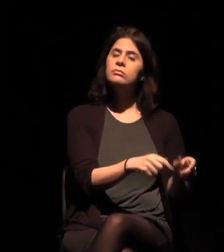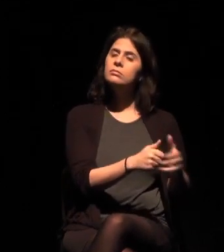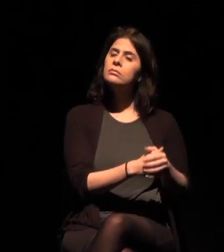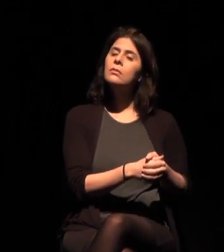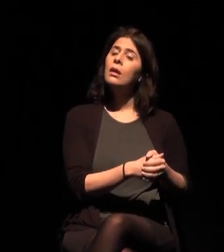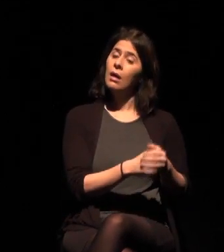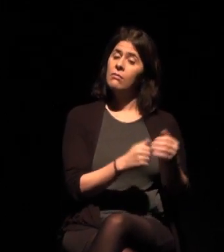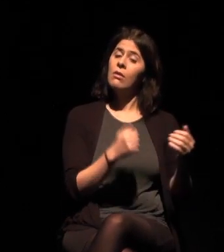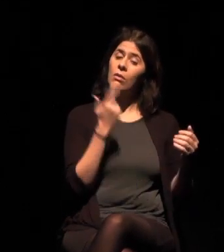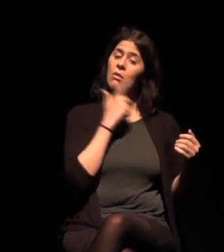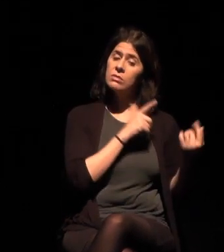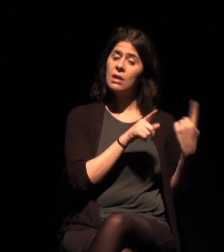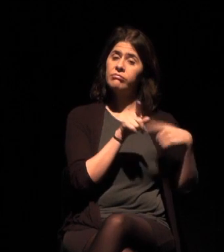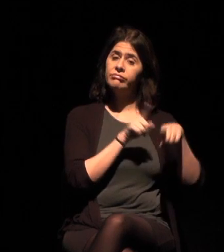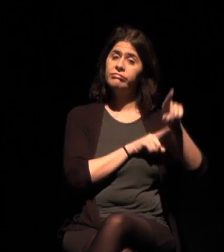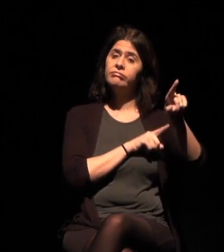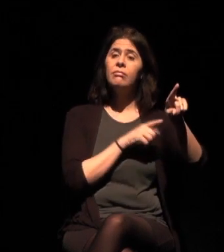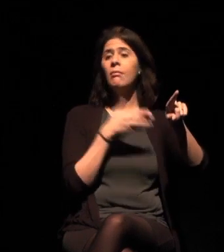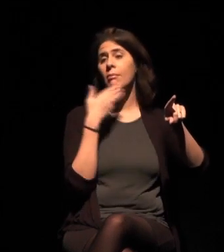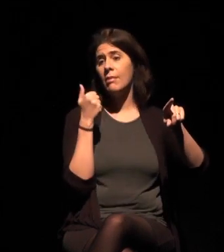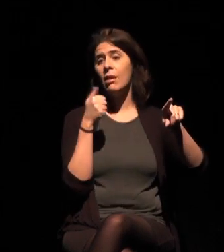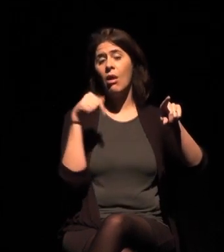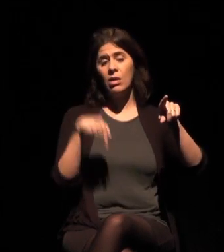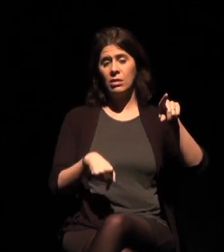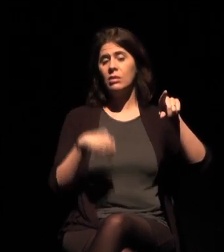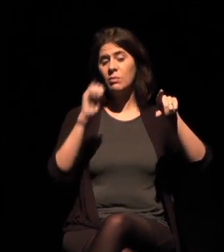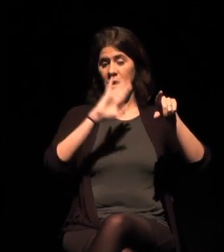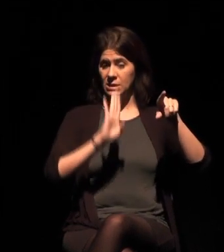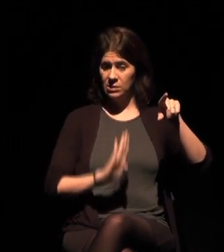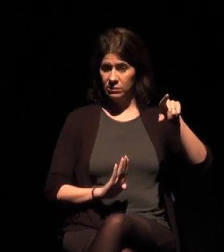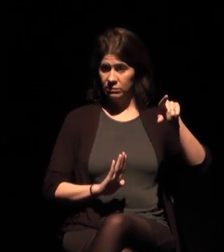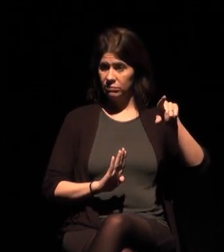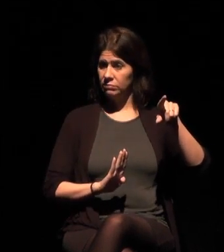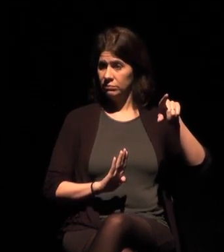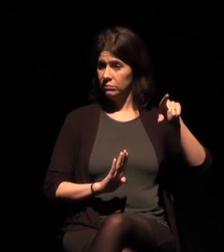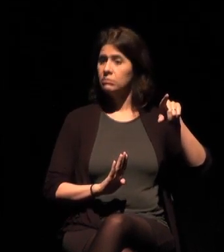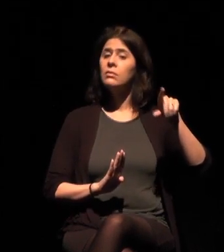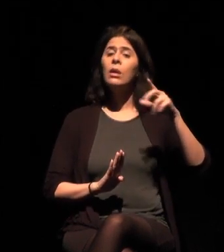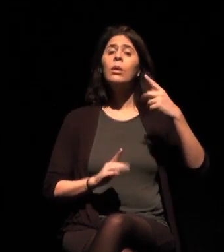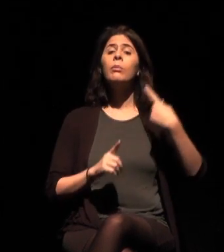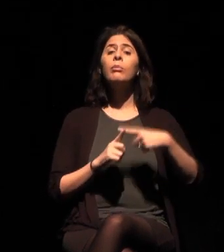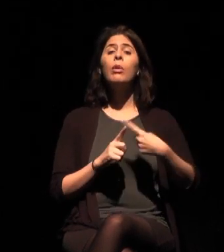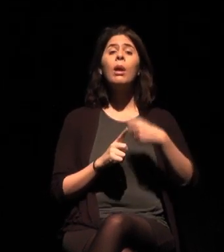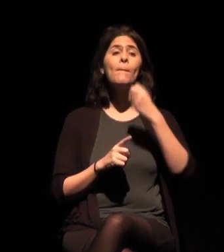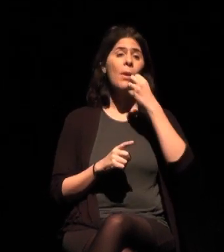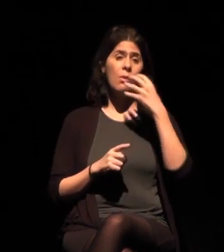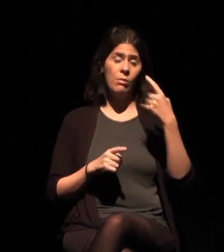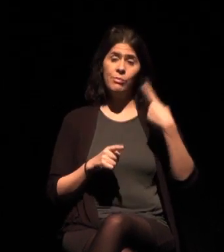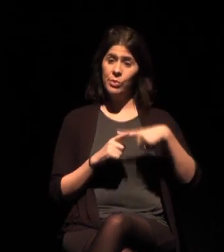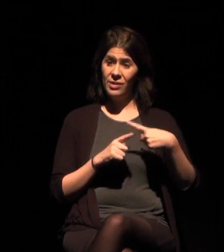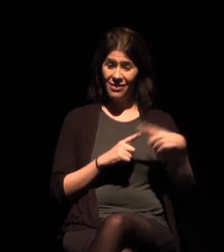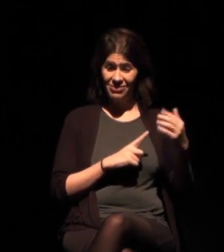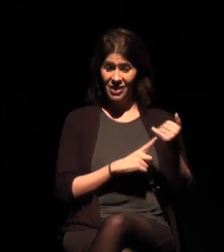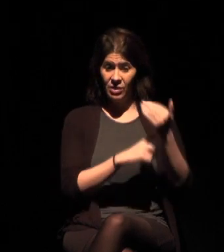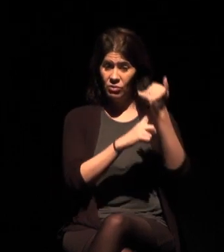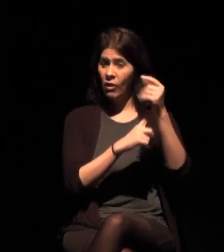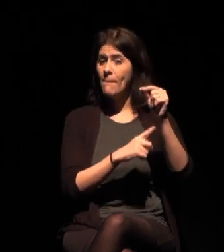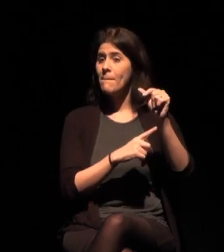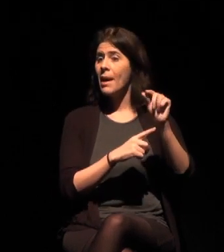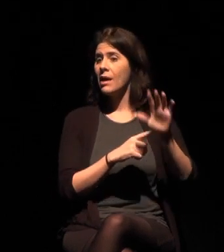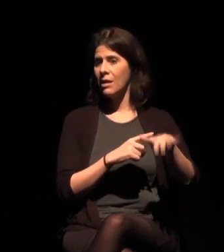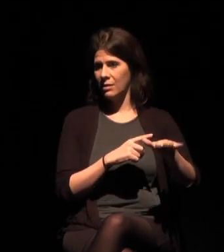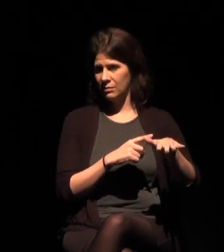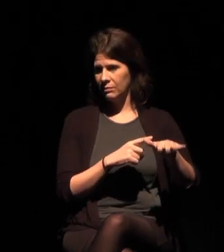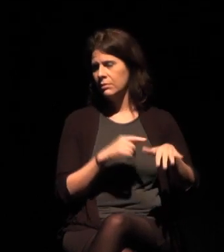comparativos muito grandes que acho que o brasileiro não percebe o primeiro a tecnologia é muito barata se você comparar com um tecnologia de